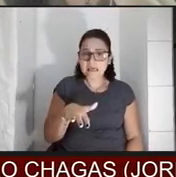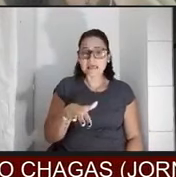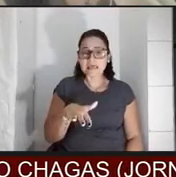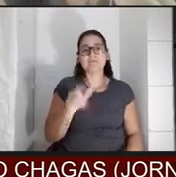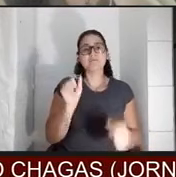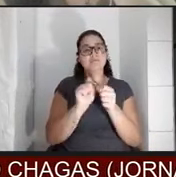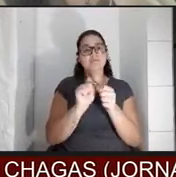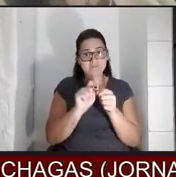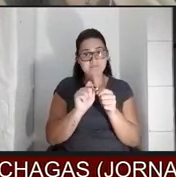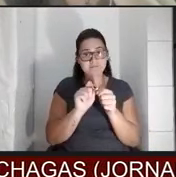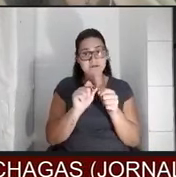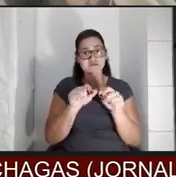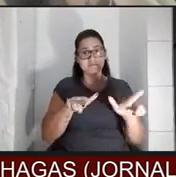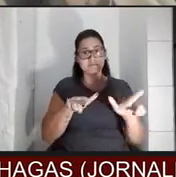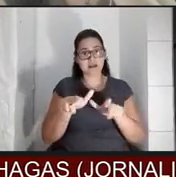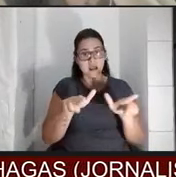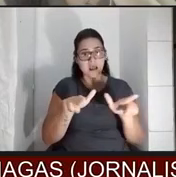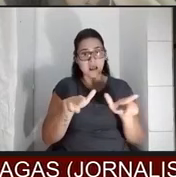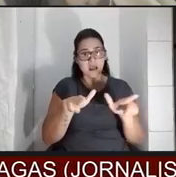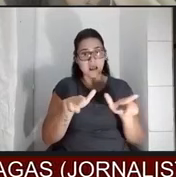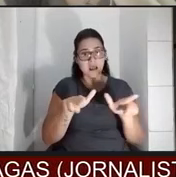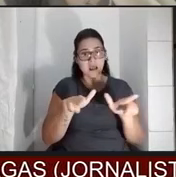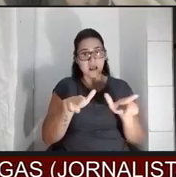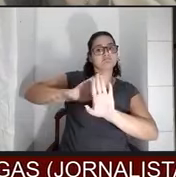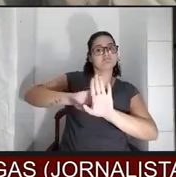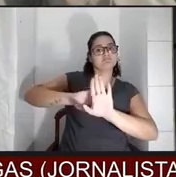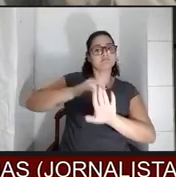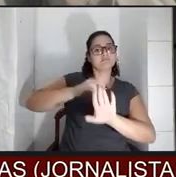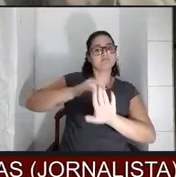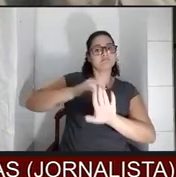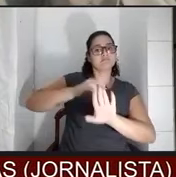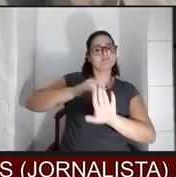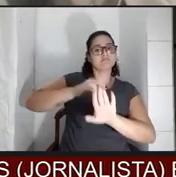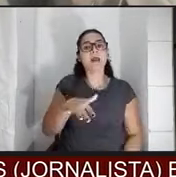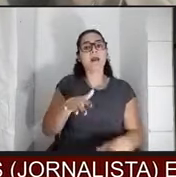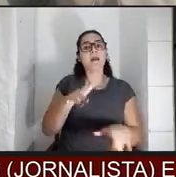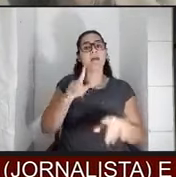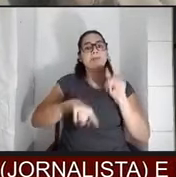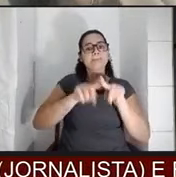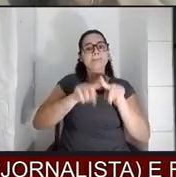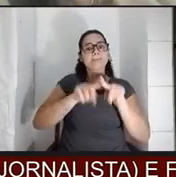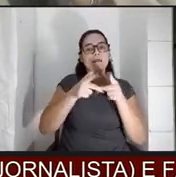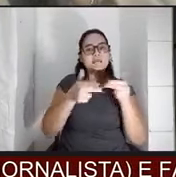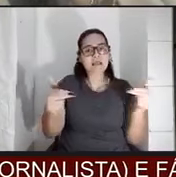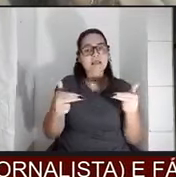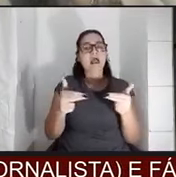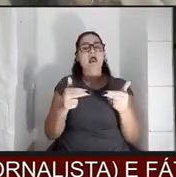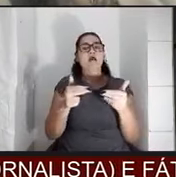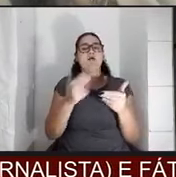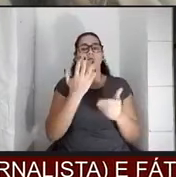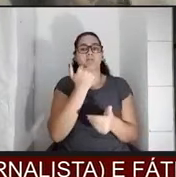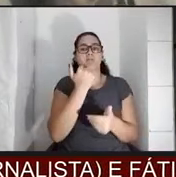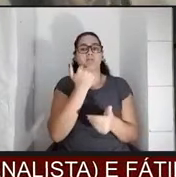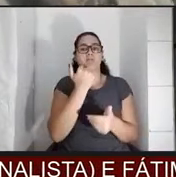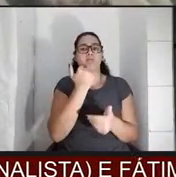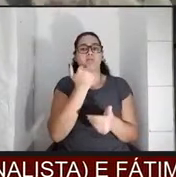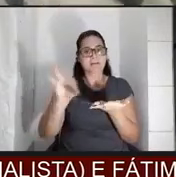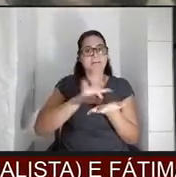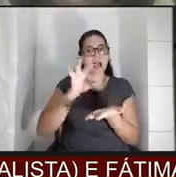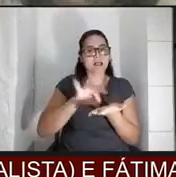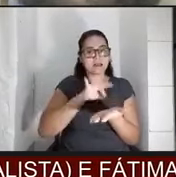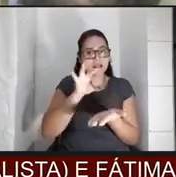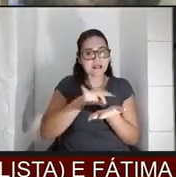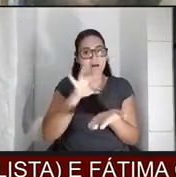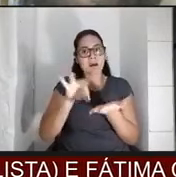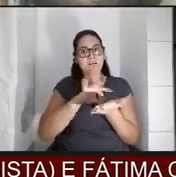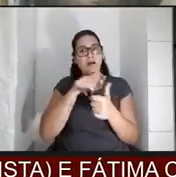o serviço por trás? Entrega de material, de merenda, de matrícula,